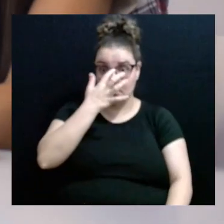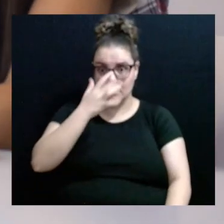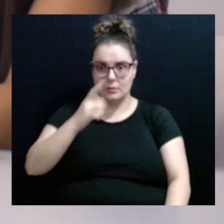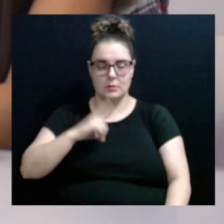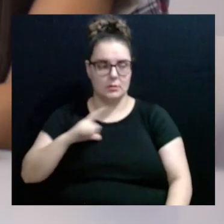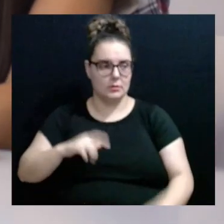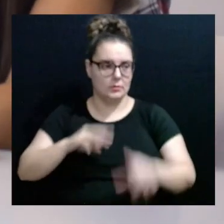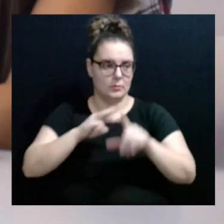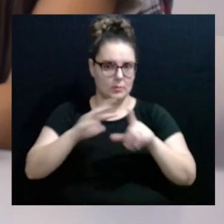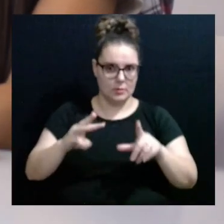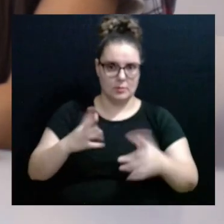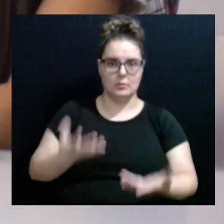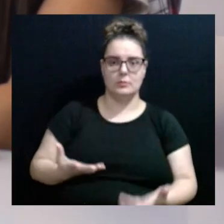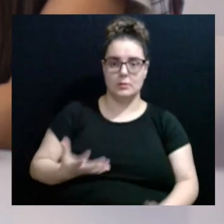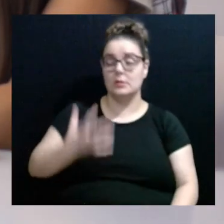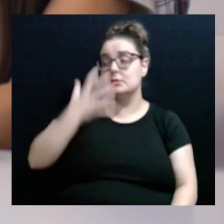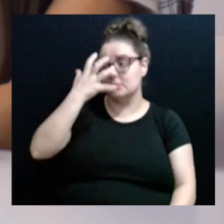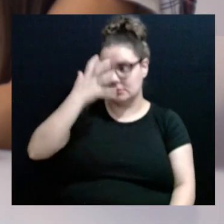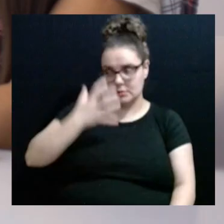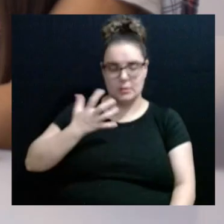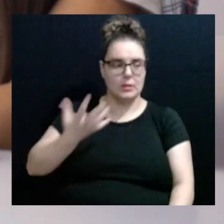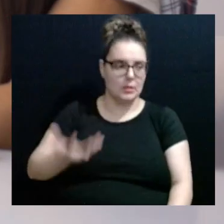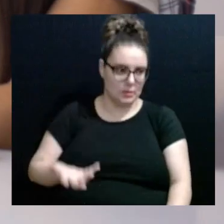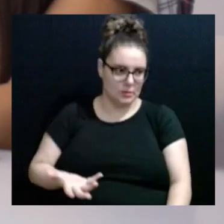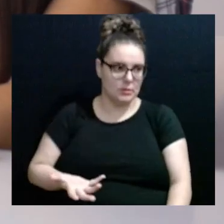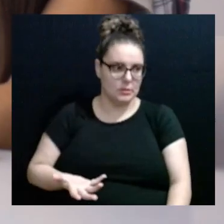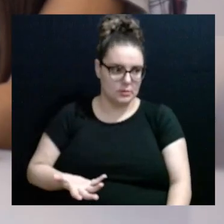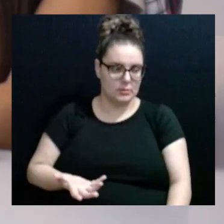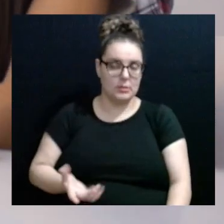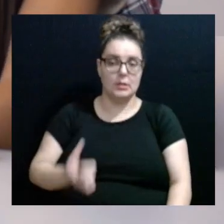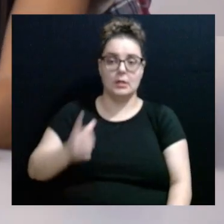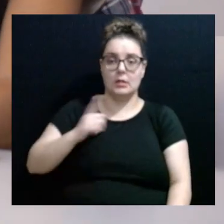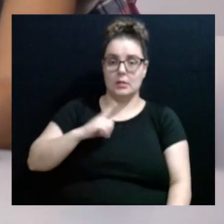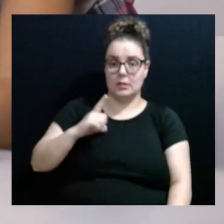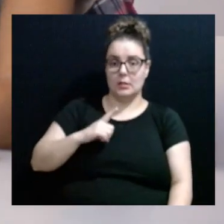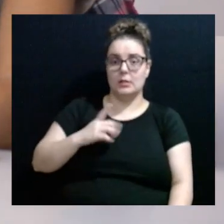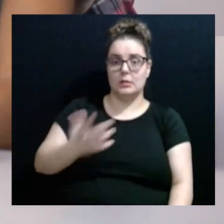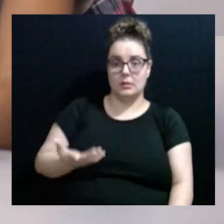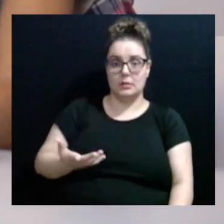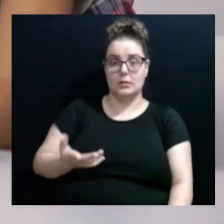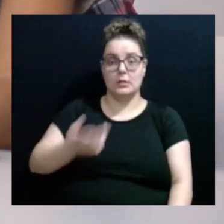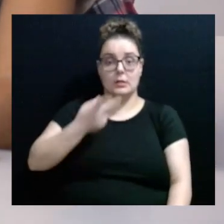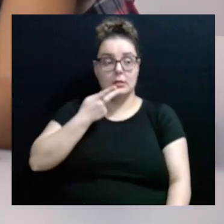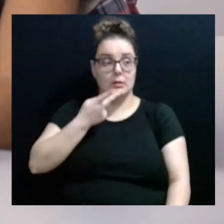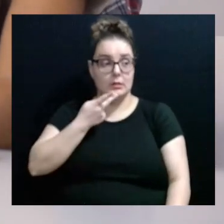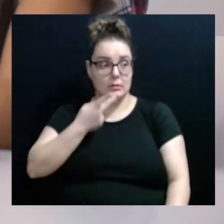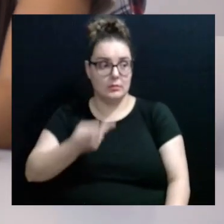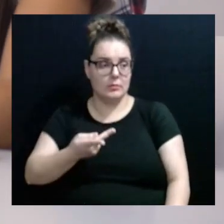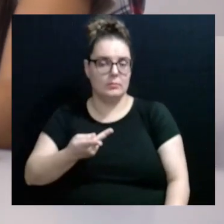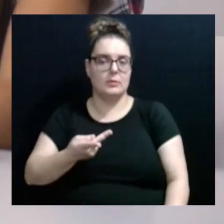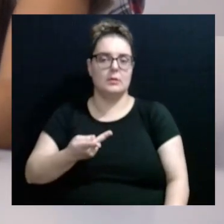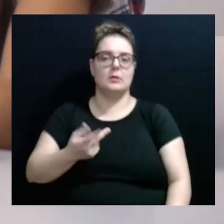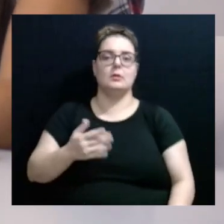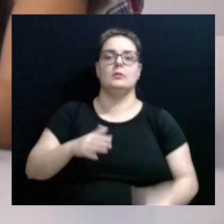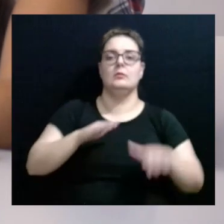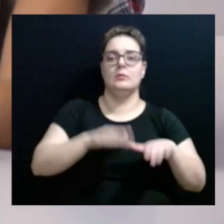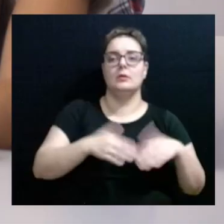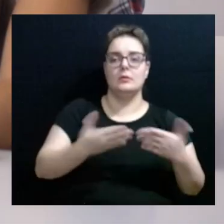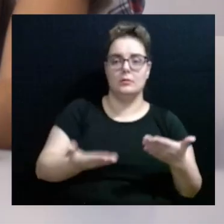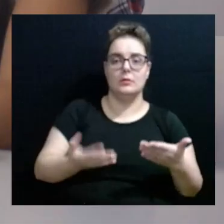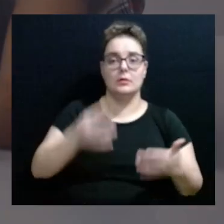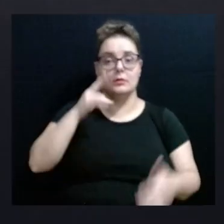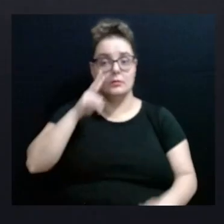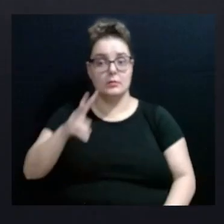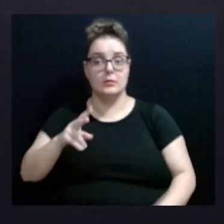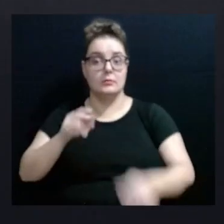imóvel, nós temos plataformas realmente muito sérias, que você tem como ver comentários de pessoas que já